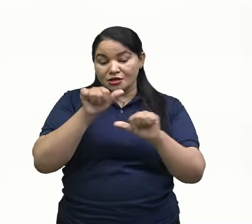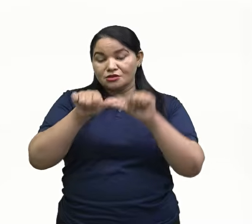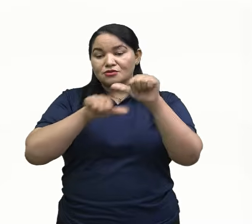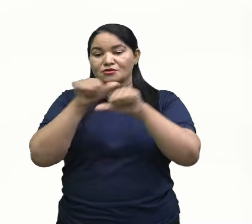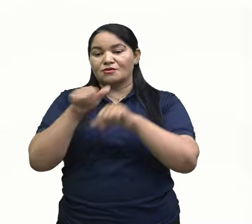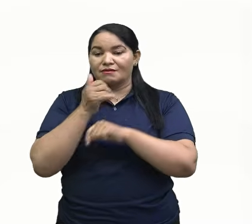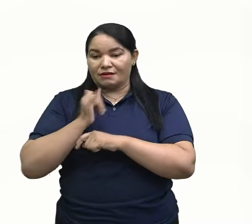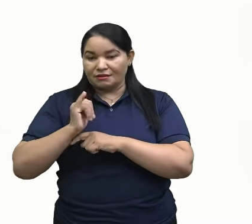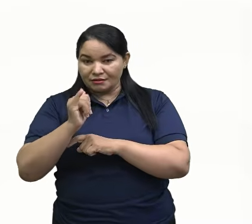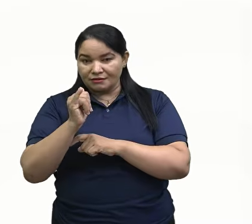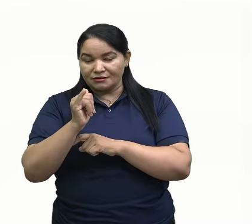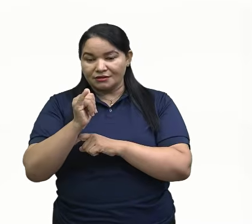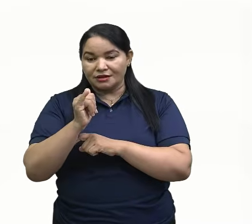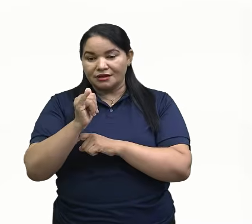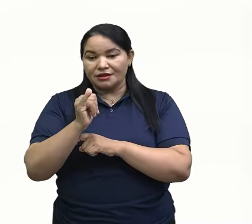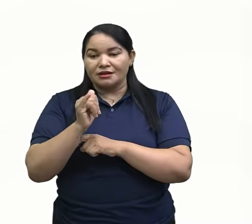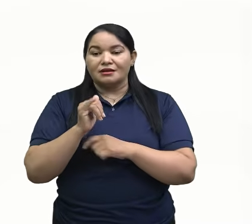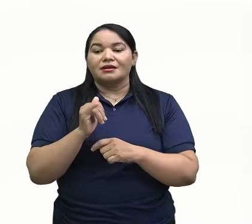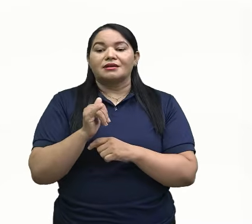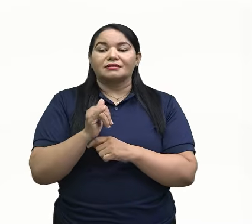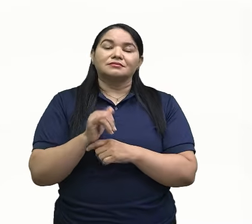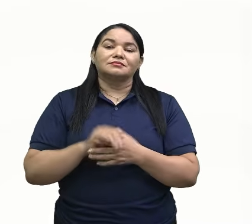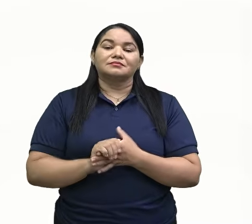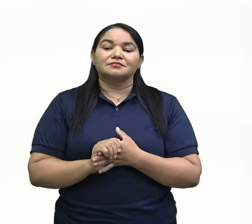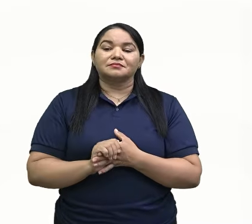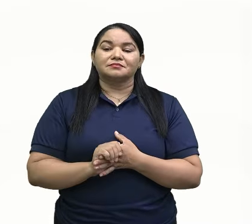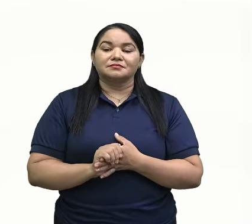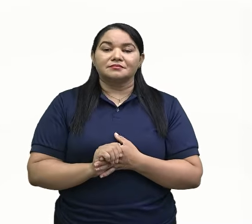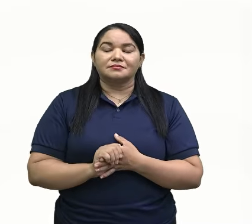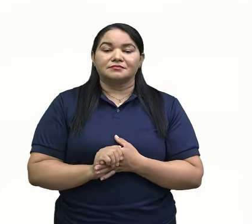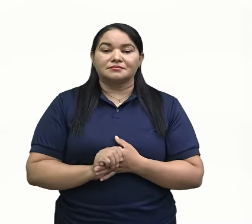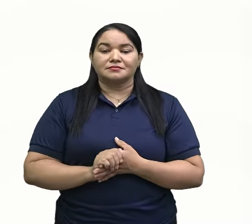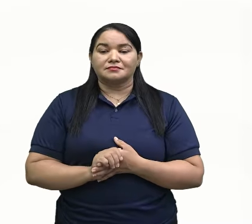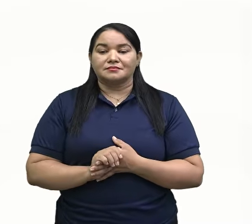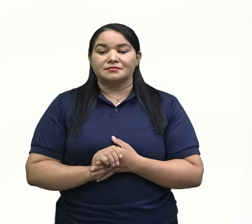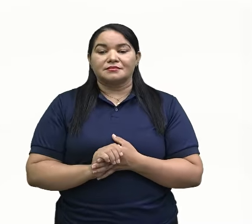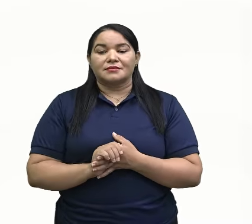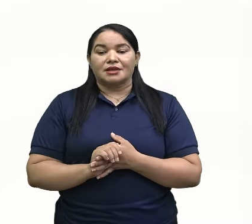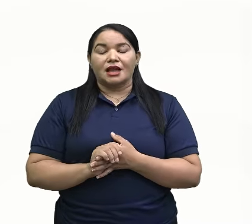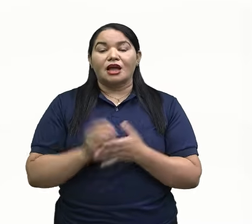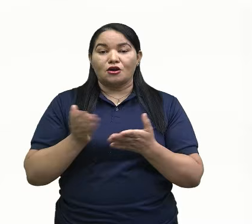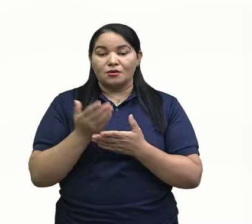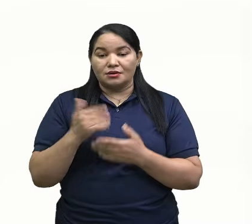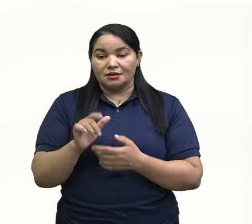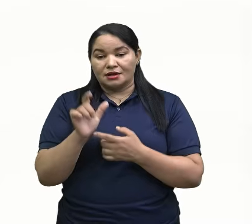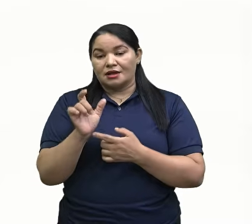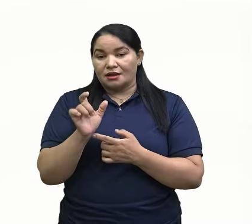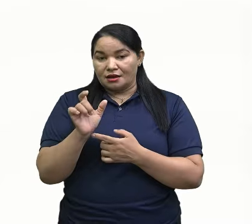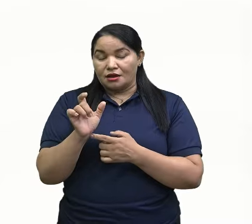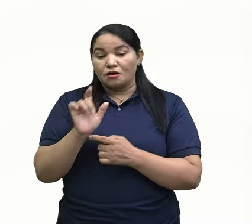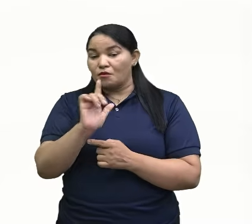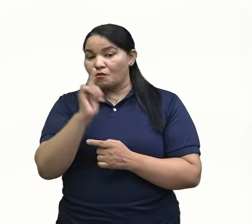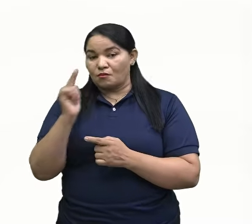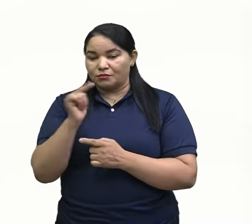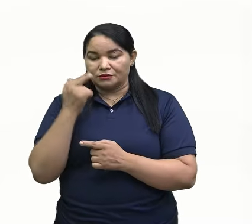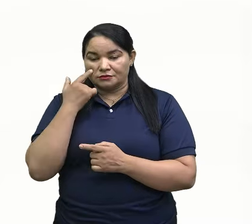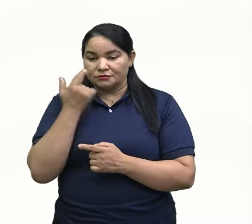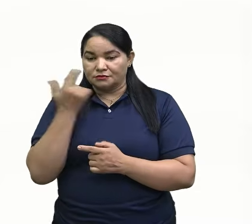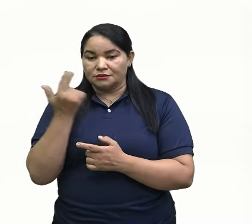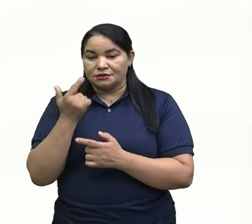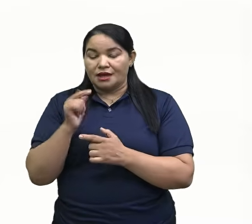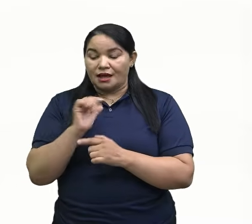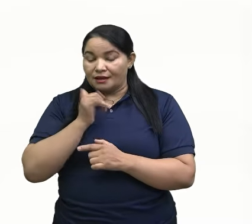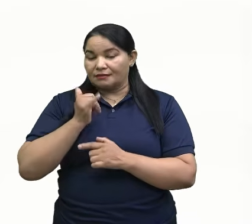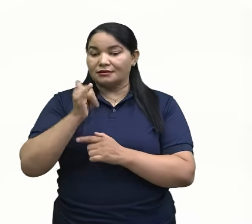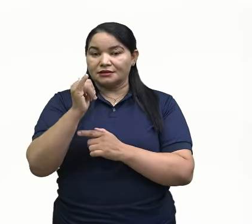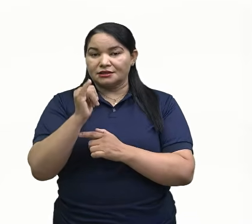vira energia elétrica, eletricidade, né? Na eletrólise, a eletricidade é